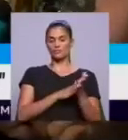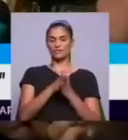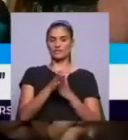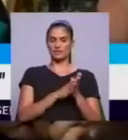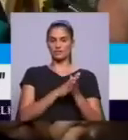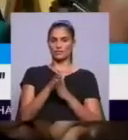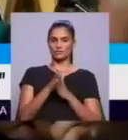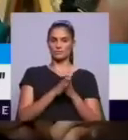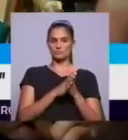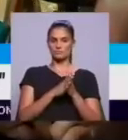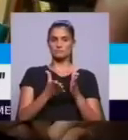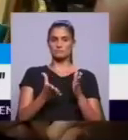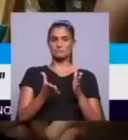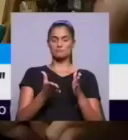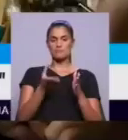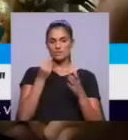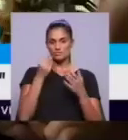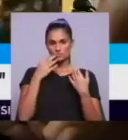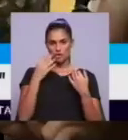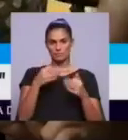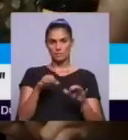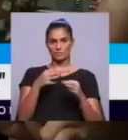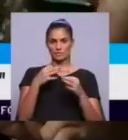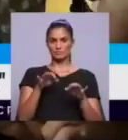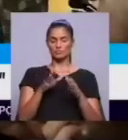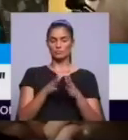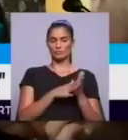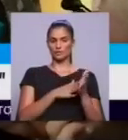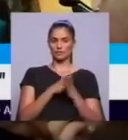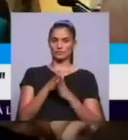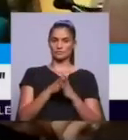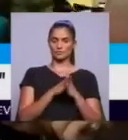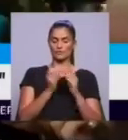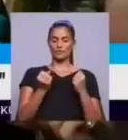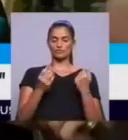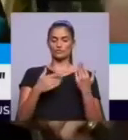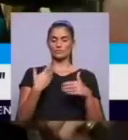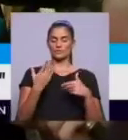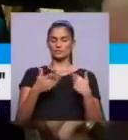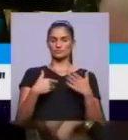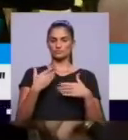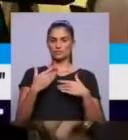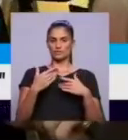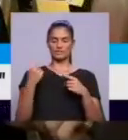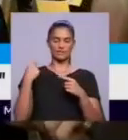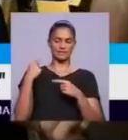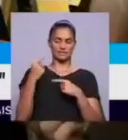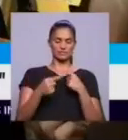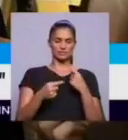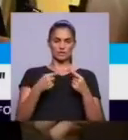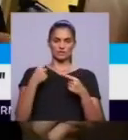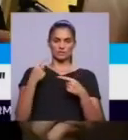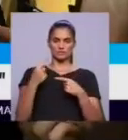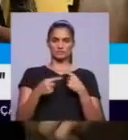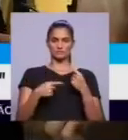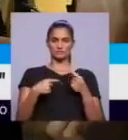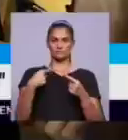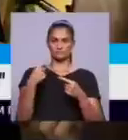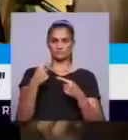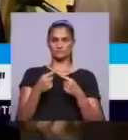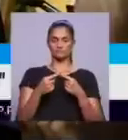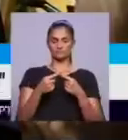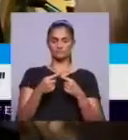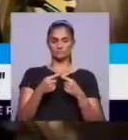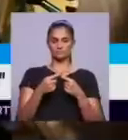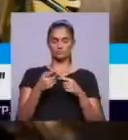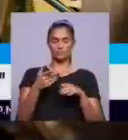mais do que normalmente beneficiariam pelo funcionamento tradicional ou anterior do